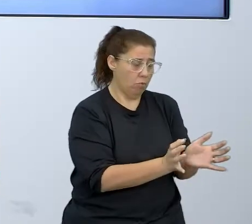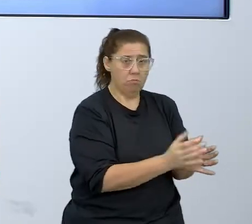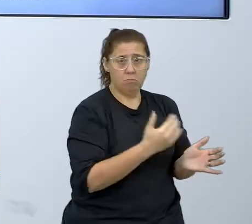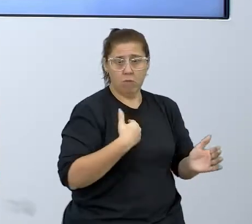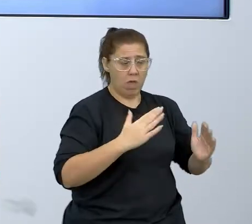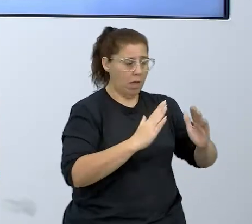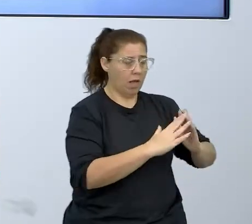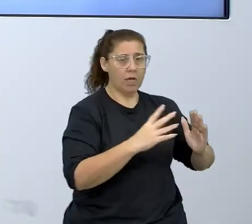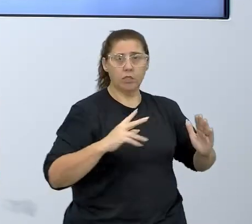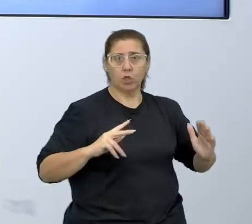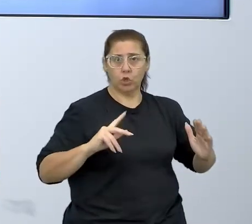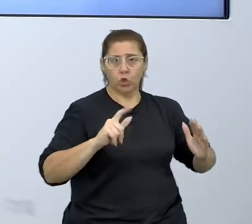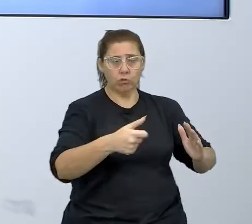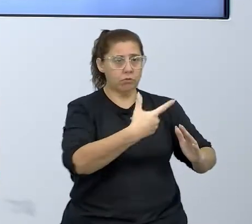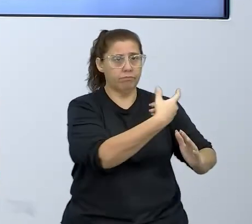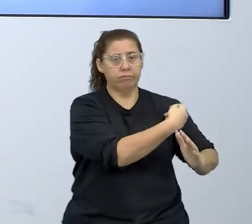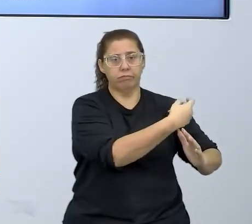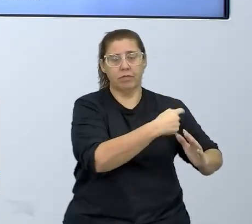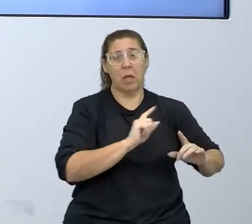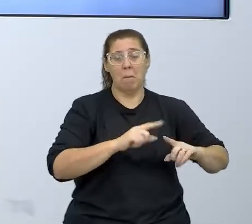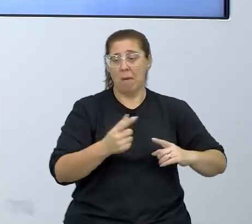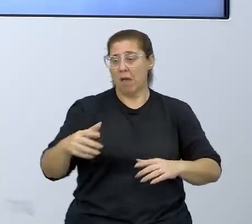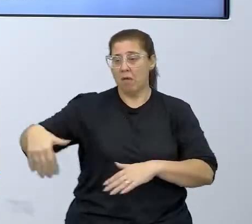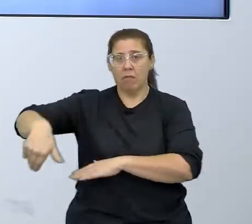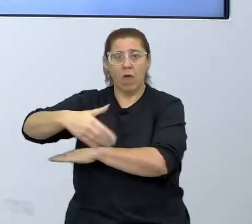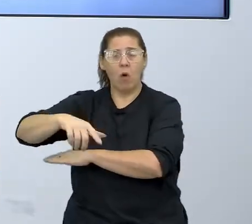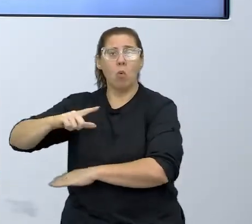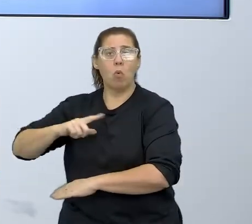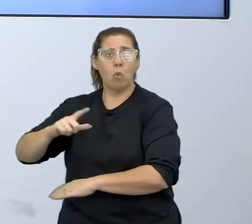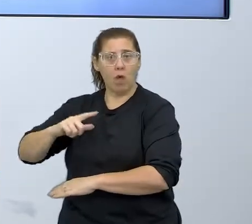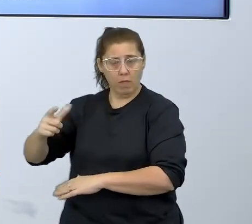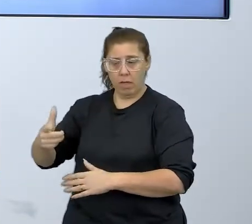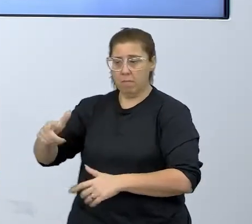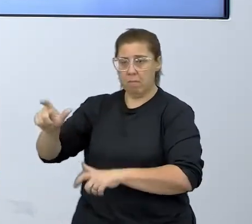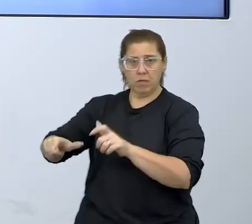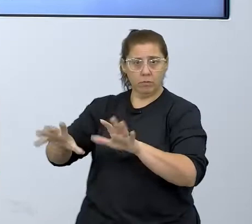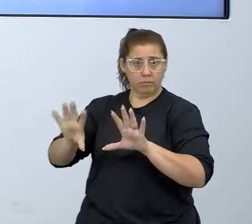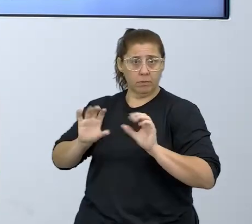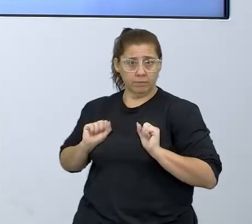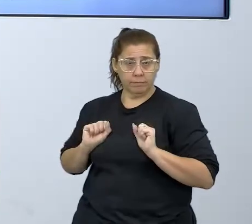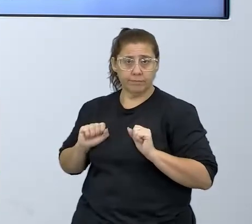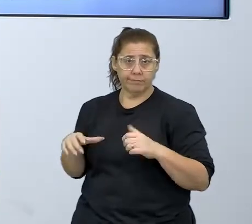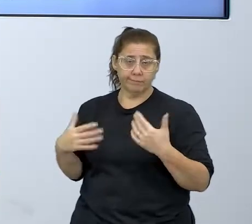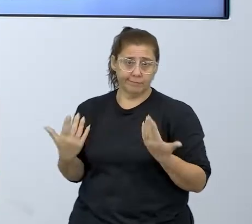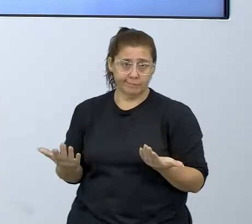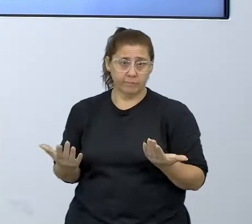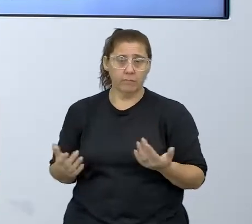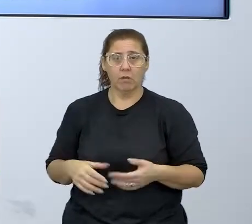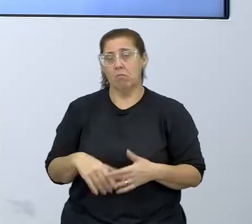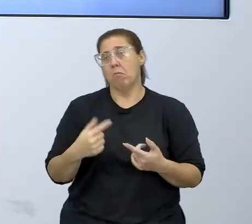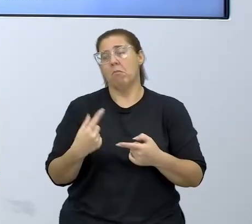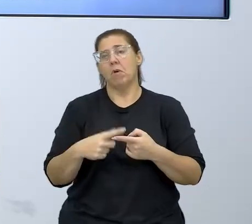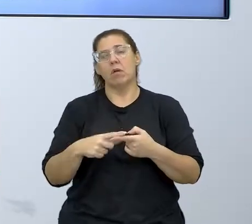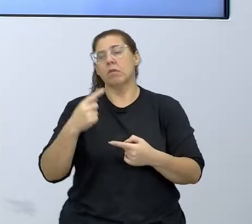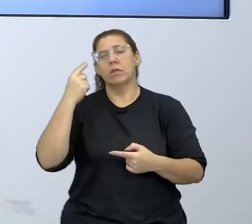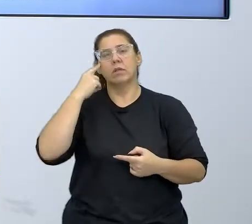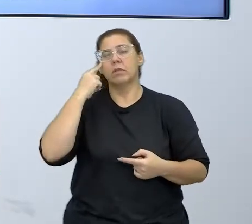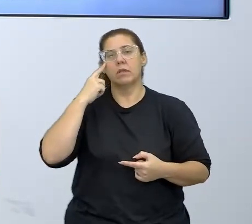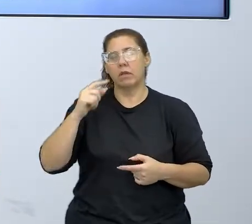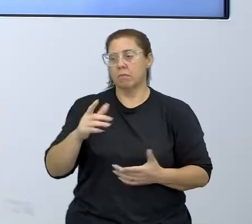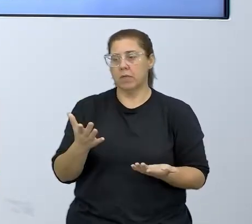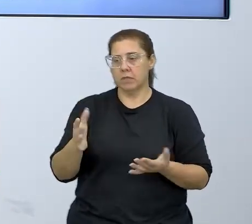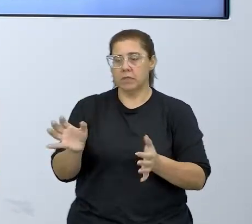inteira se você for sair na rua e vai ter gente que não está imunizada. Entendeu? Por quê? Porque a gente não está pensando numa